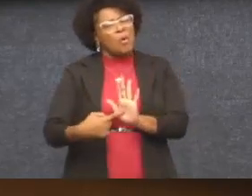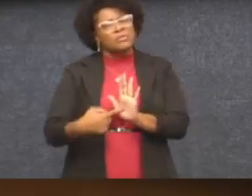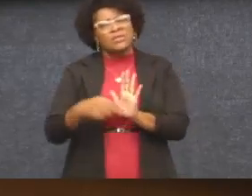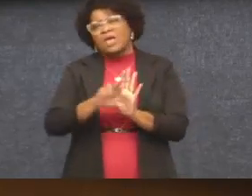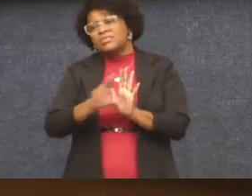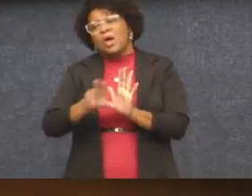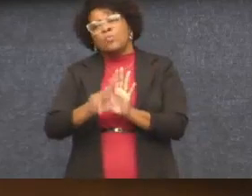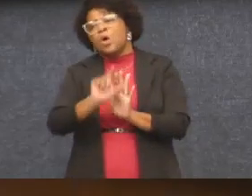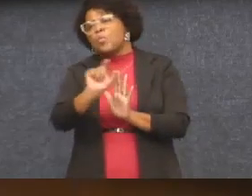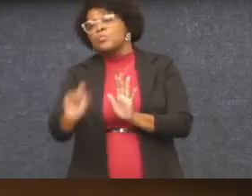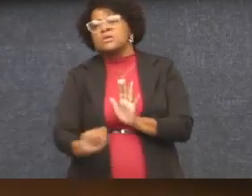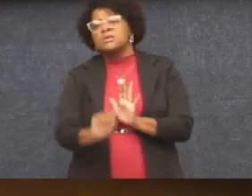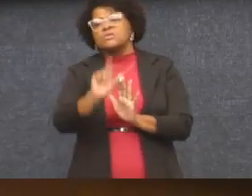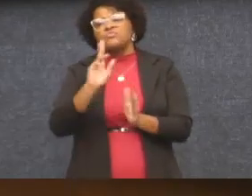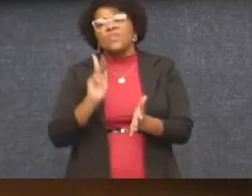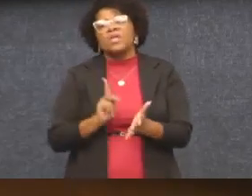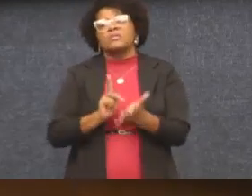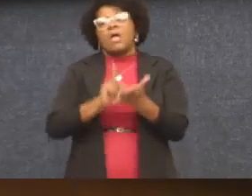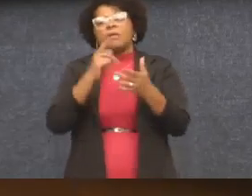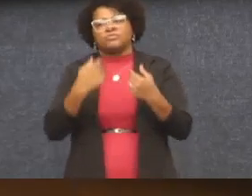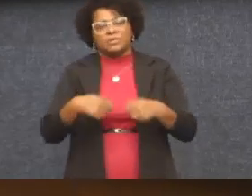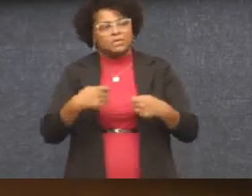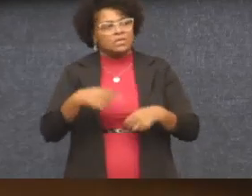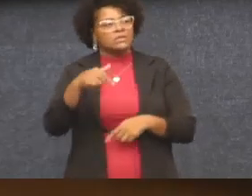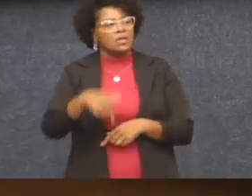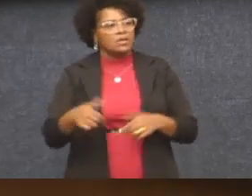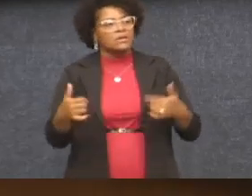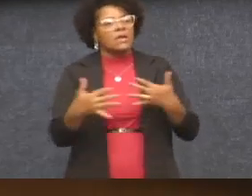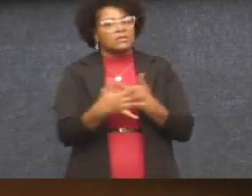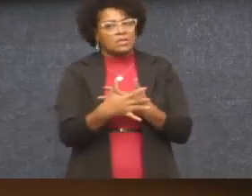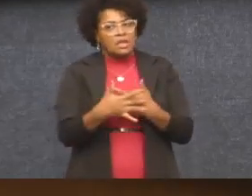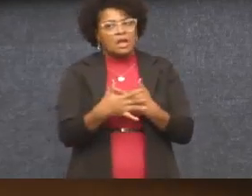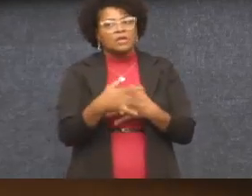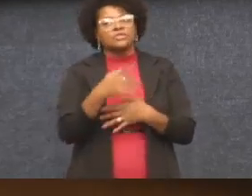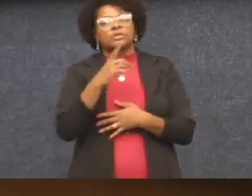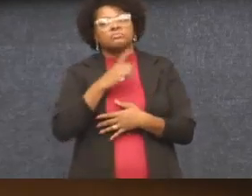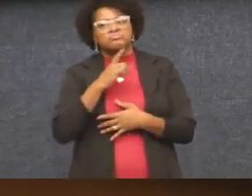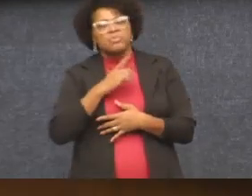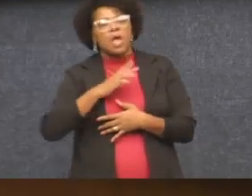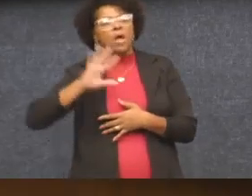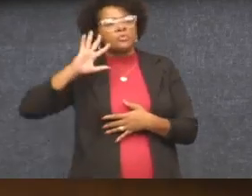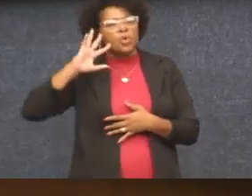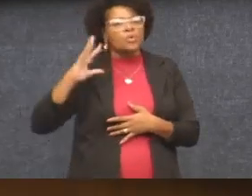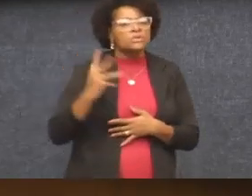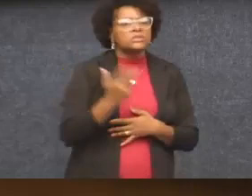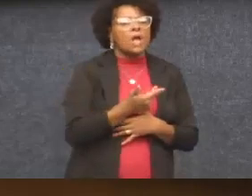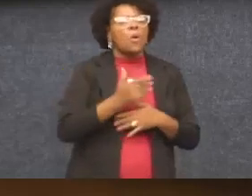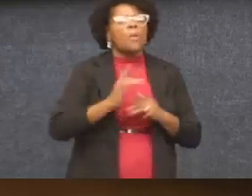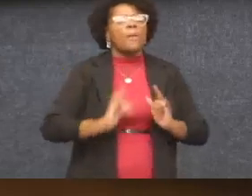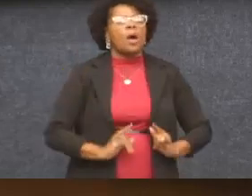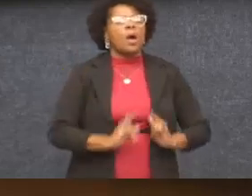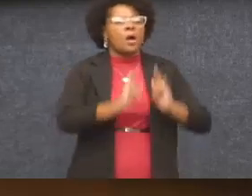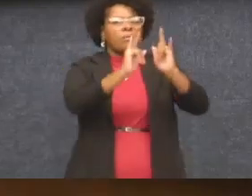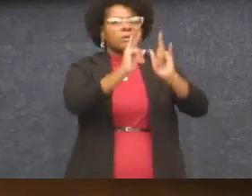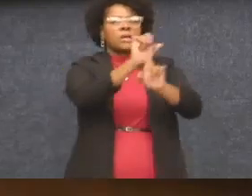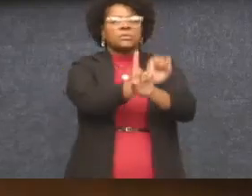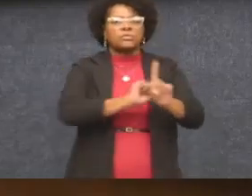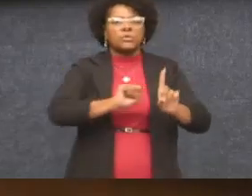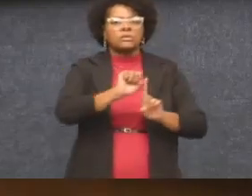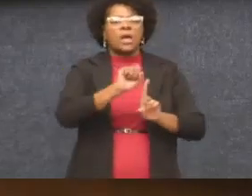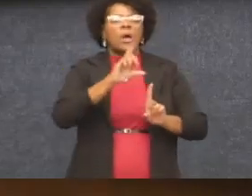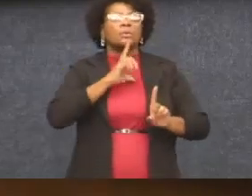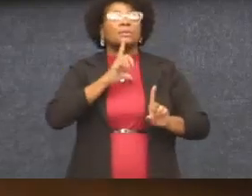o que a cidade precisa. Aliás, as nossas grandes soluções para habitação social estão nos